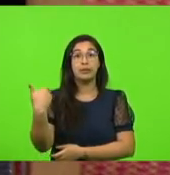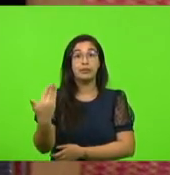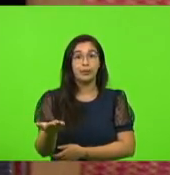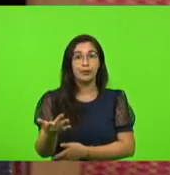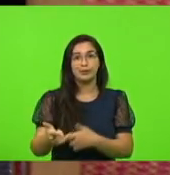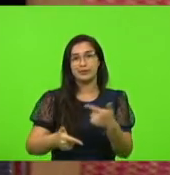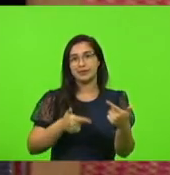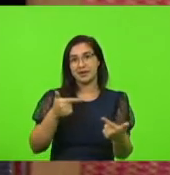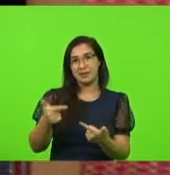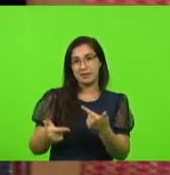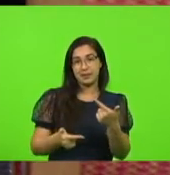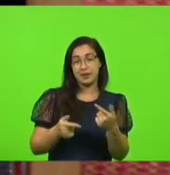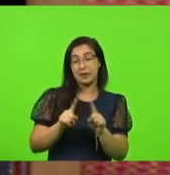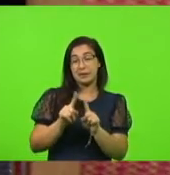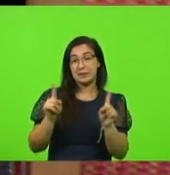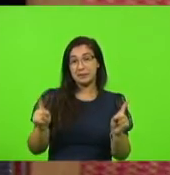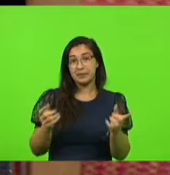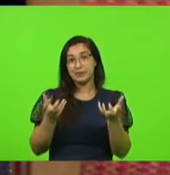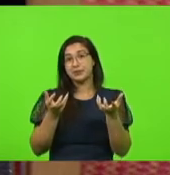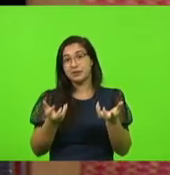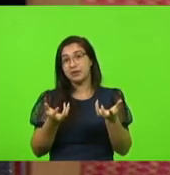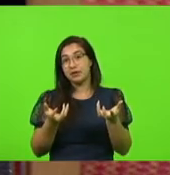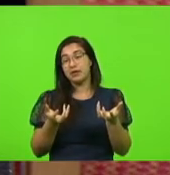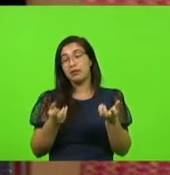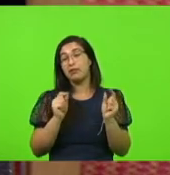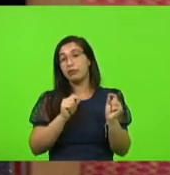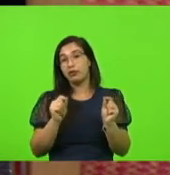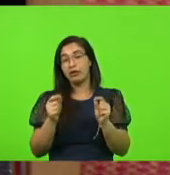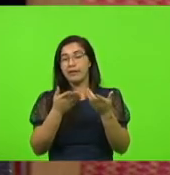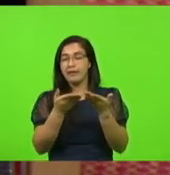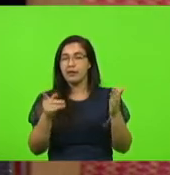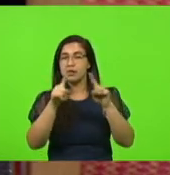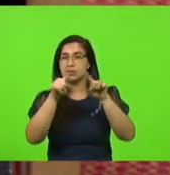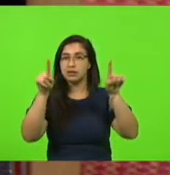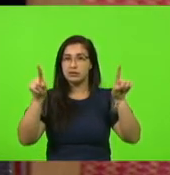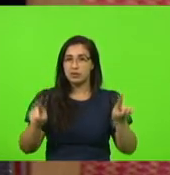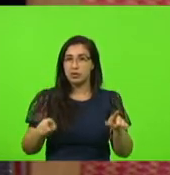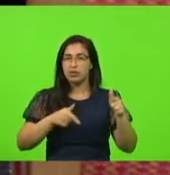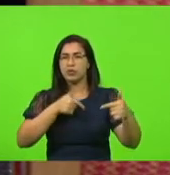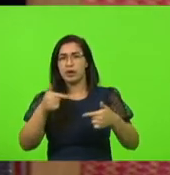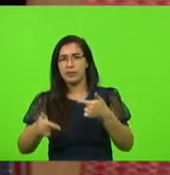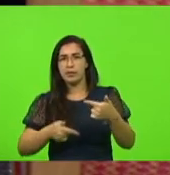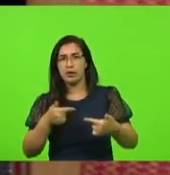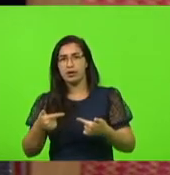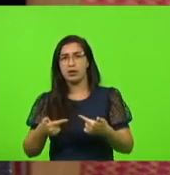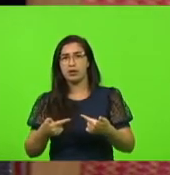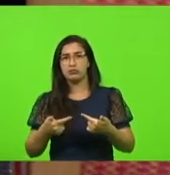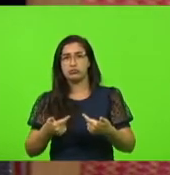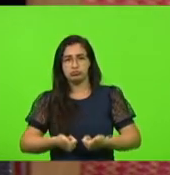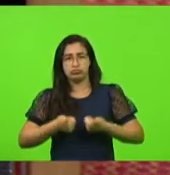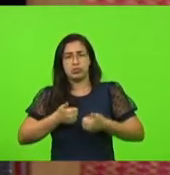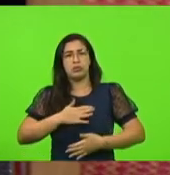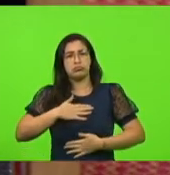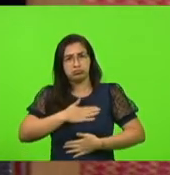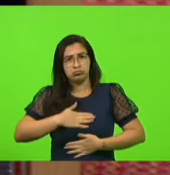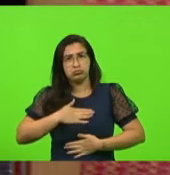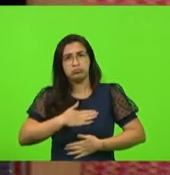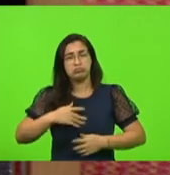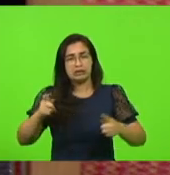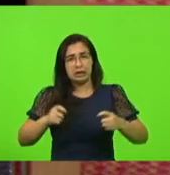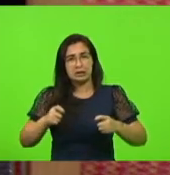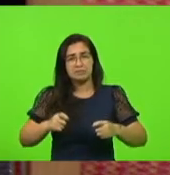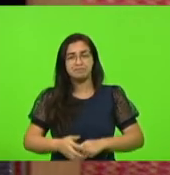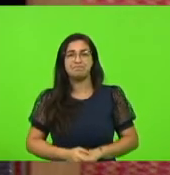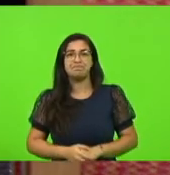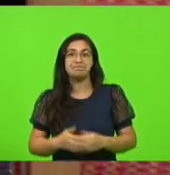pós-trabalho, mas nós queremos também que os servidores estejam trabalhando motivados. Então, vejo aqui até